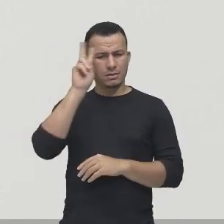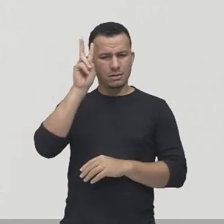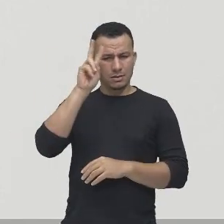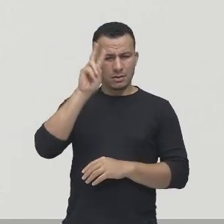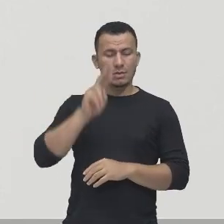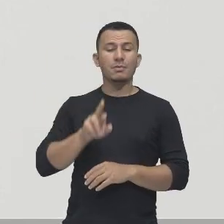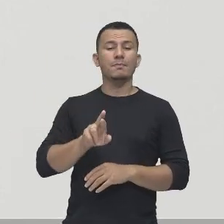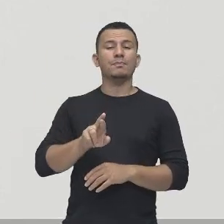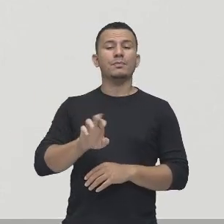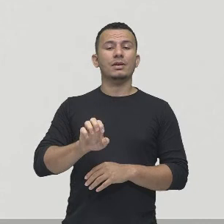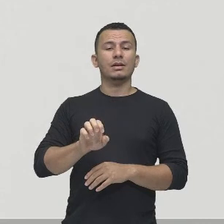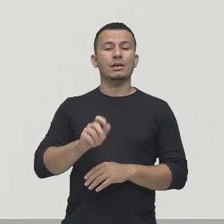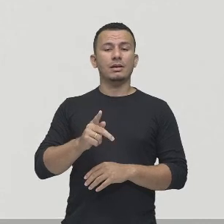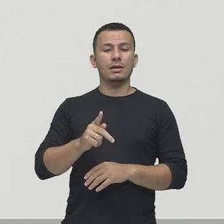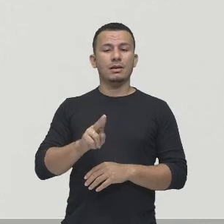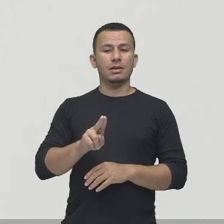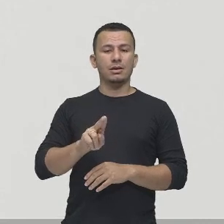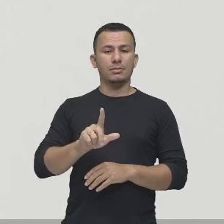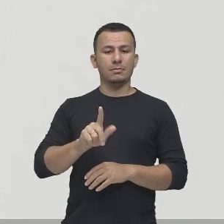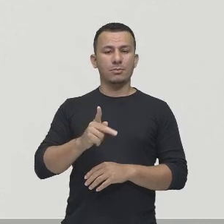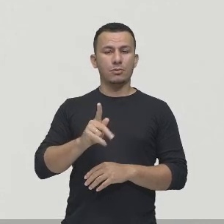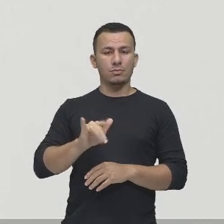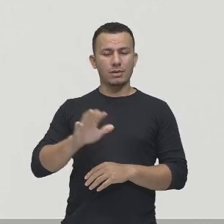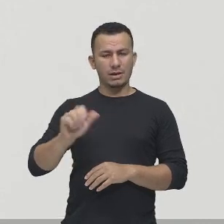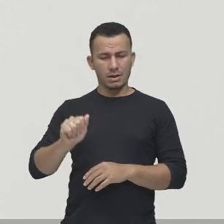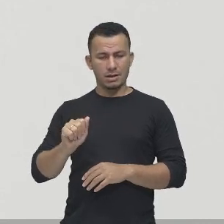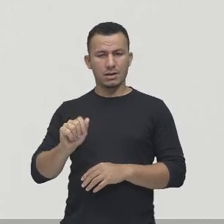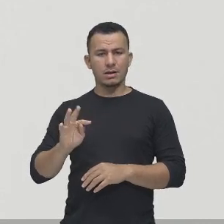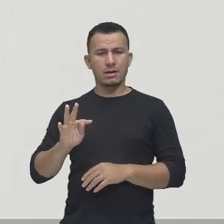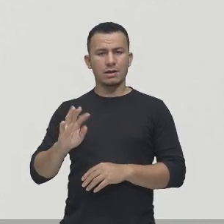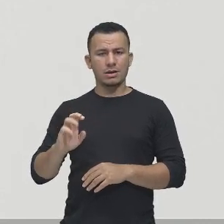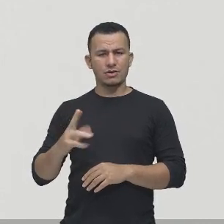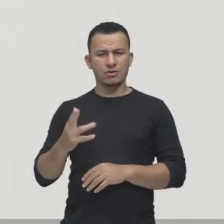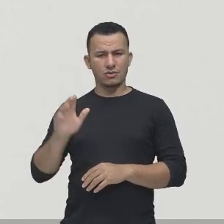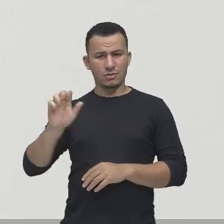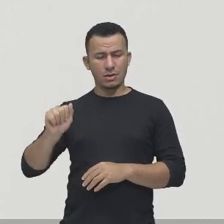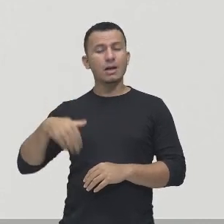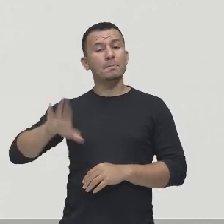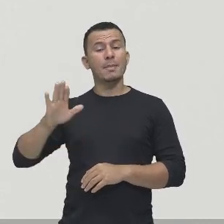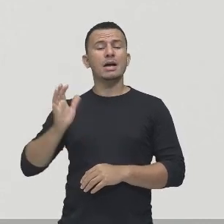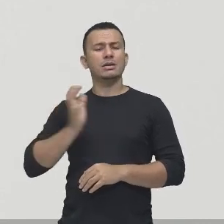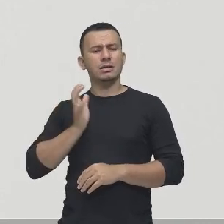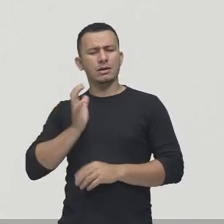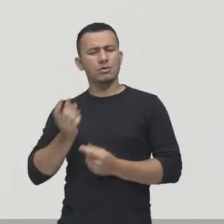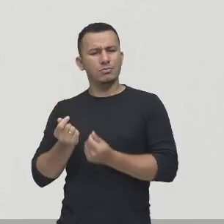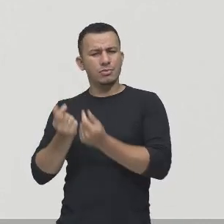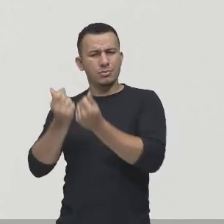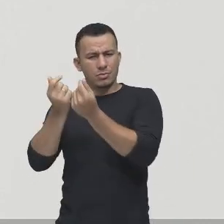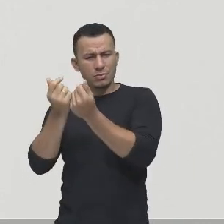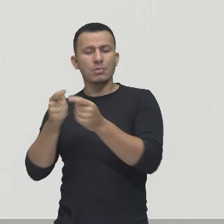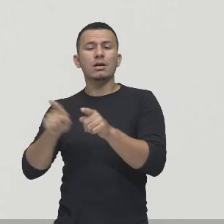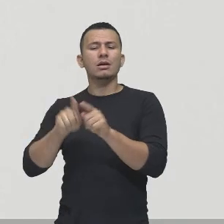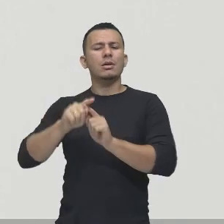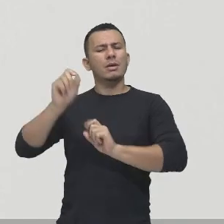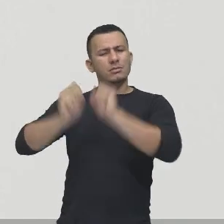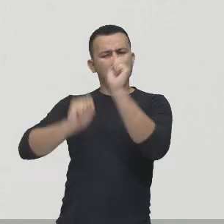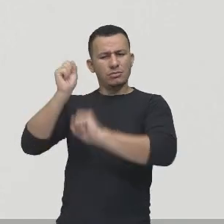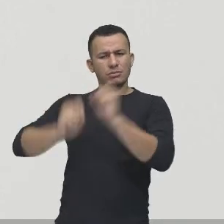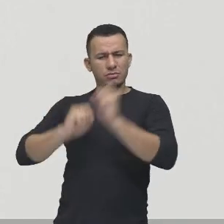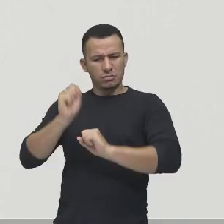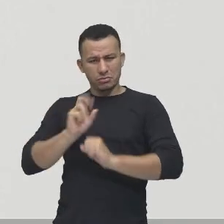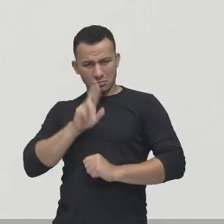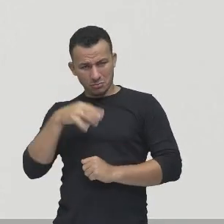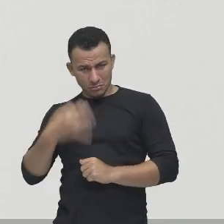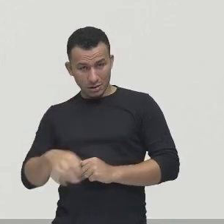na aula, é o país mais rico e industrializado dentre os países da antiga Tchecoslováquia. É isso mesmo, vou